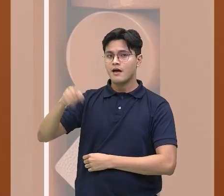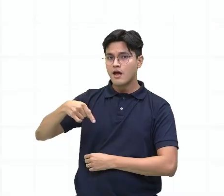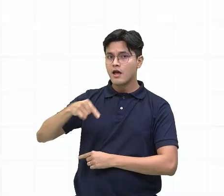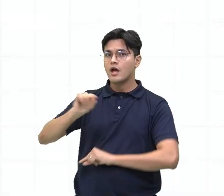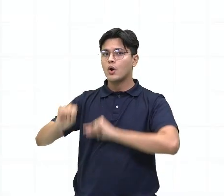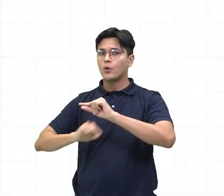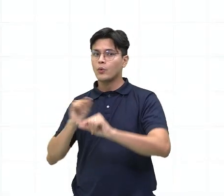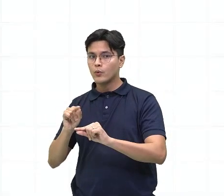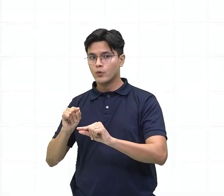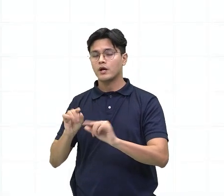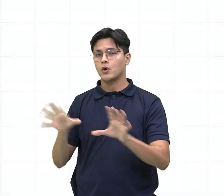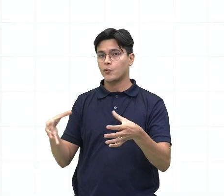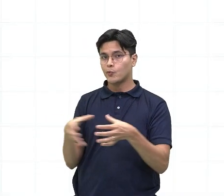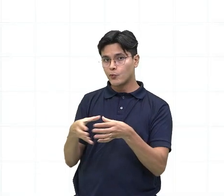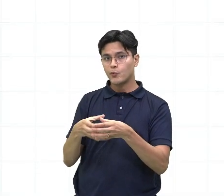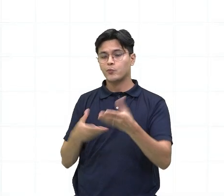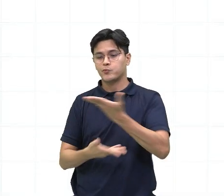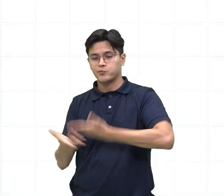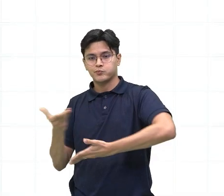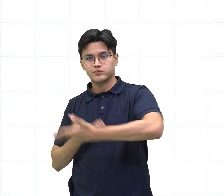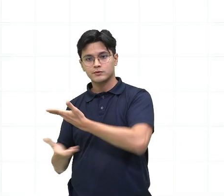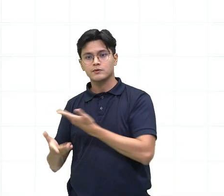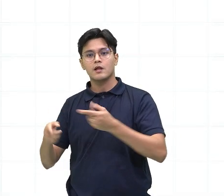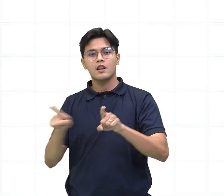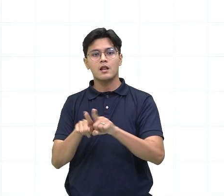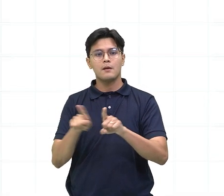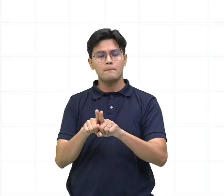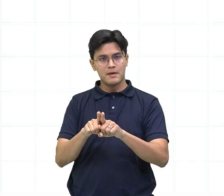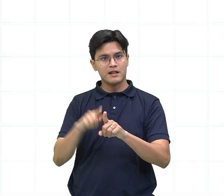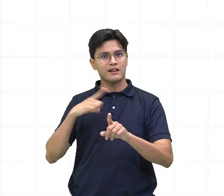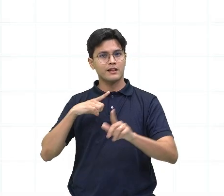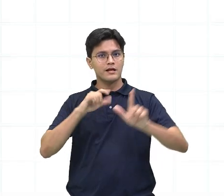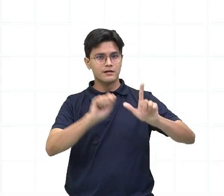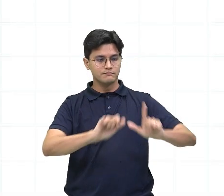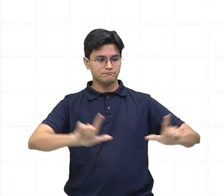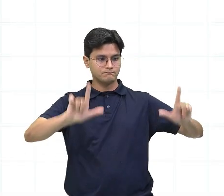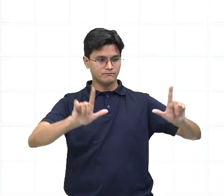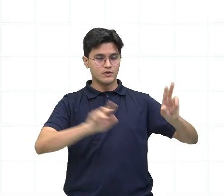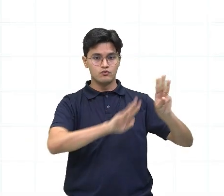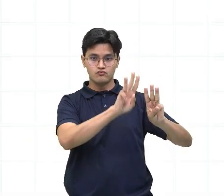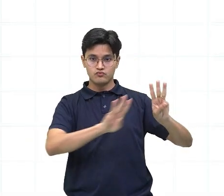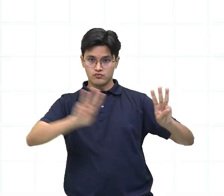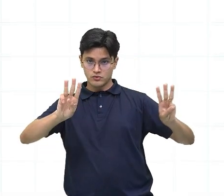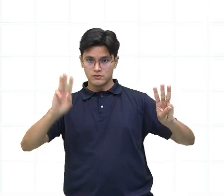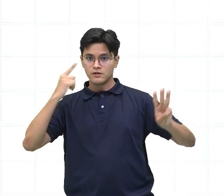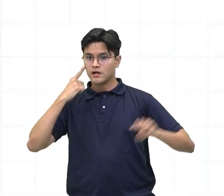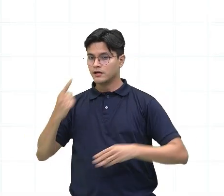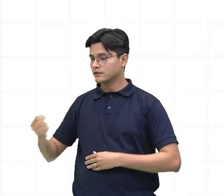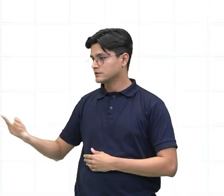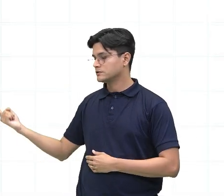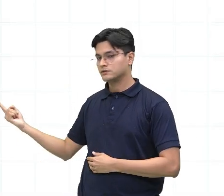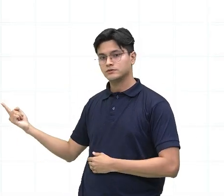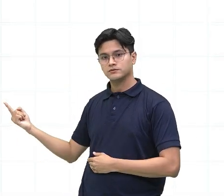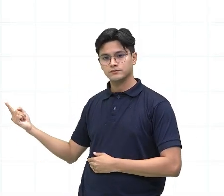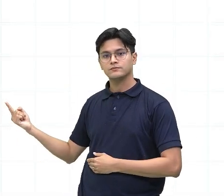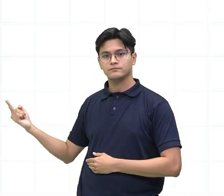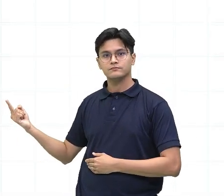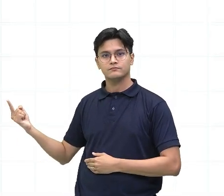cooperação, a gente pode observar também no site deles um pouco mais, que vai descrever para a gente sobre